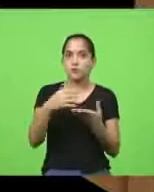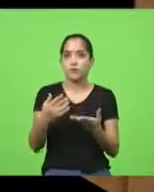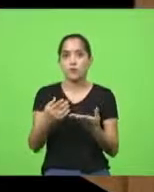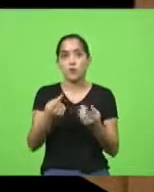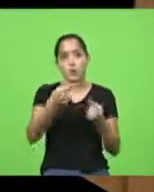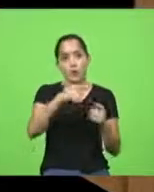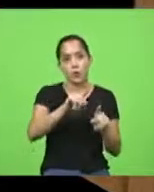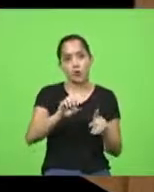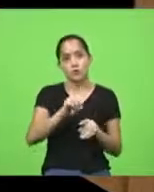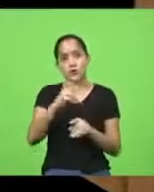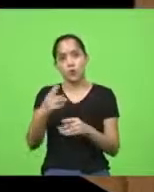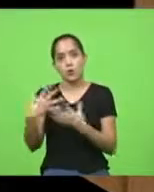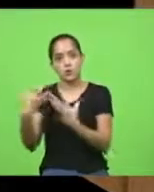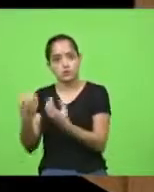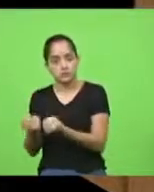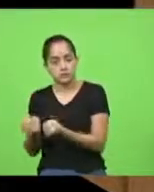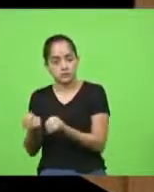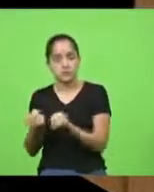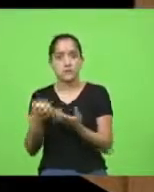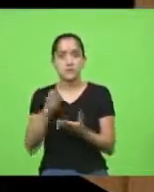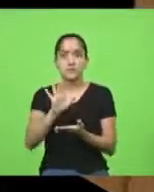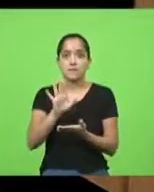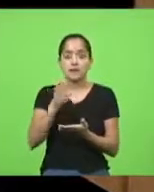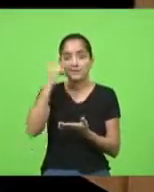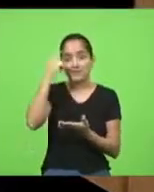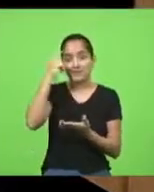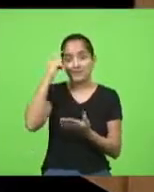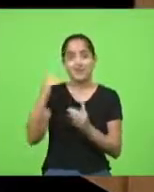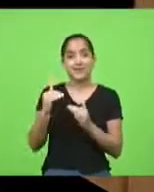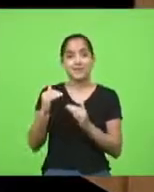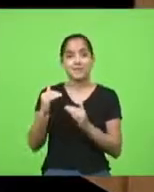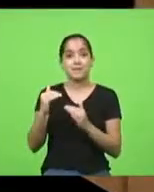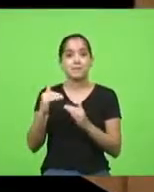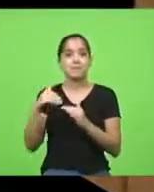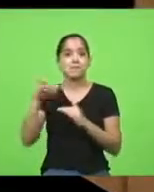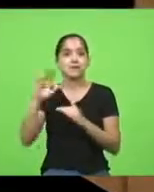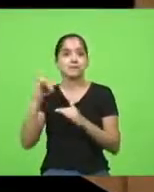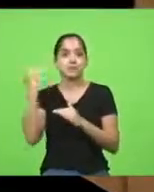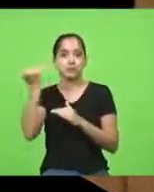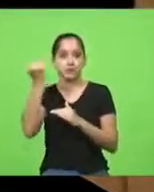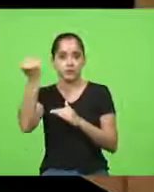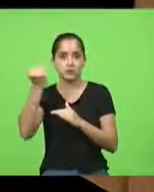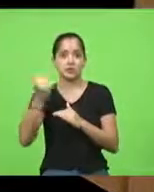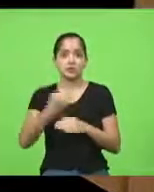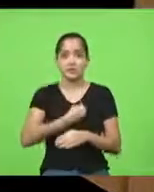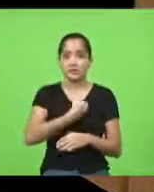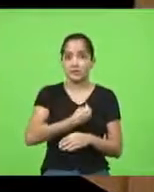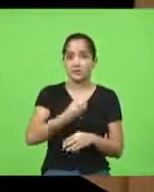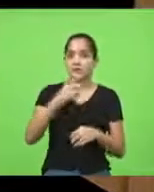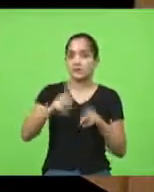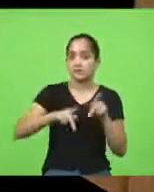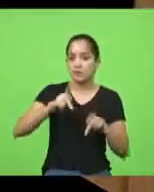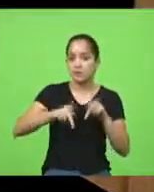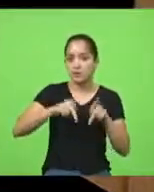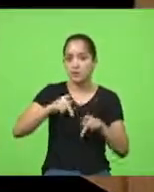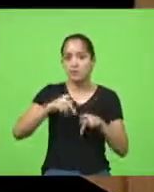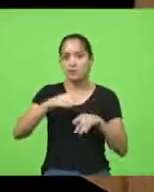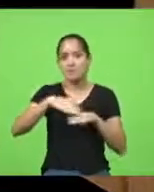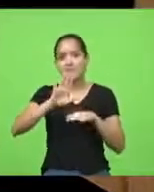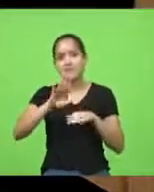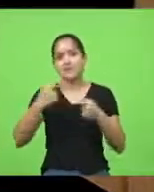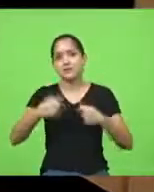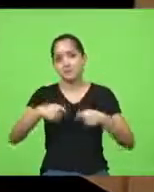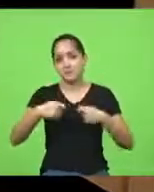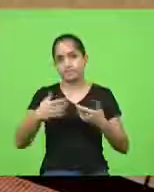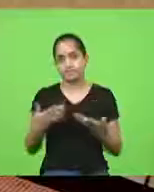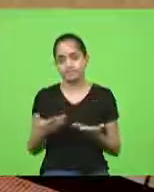favor, mas nós temos que pensar, acima de tudo, nos catarinenses, na vida das pessoas, naquelas que mais precisam. Era